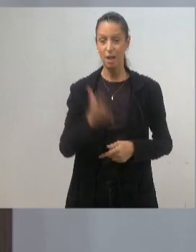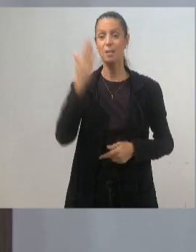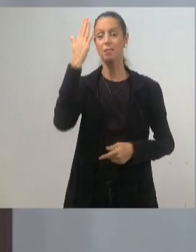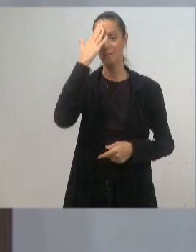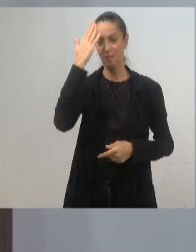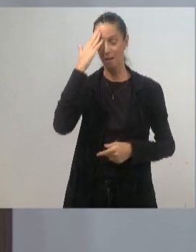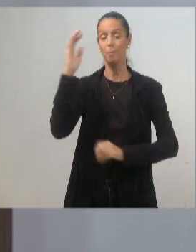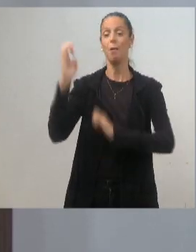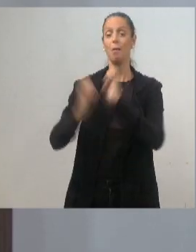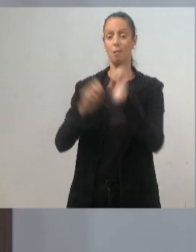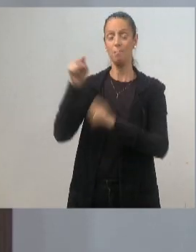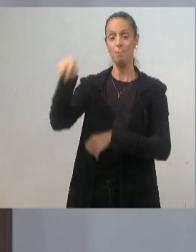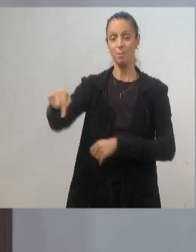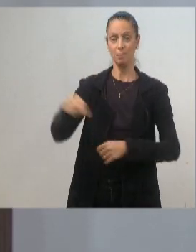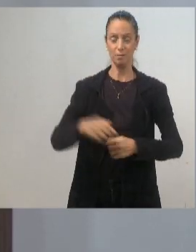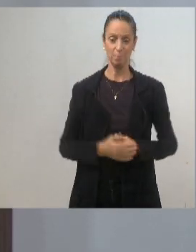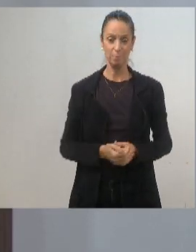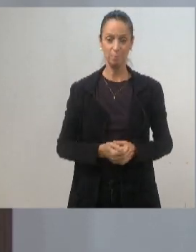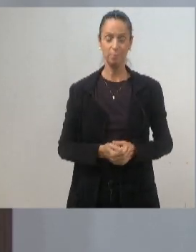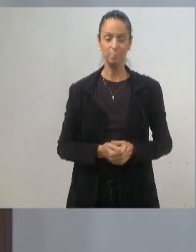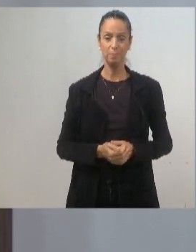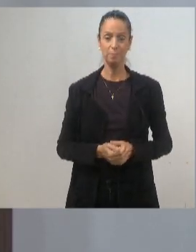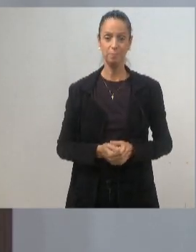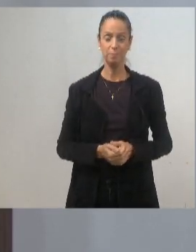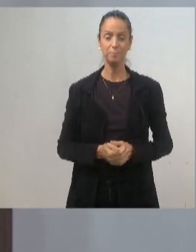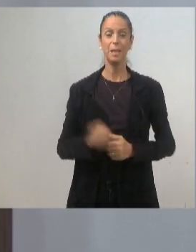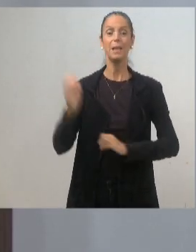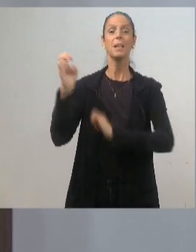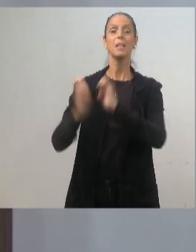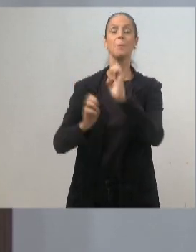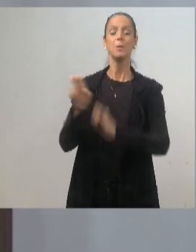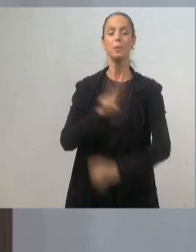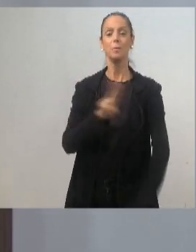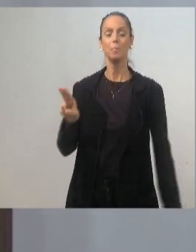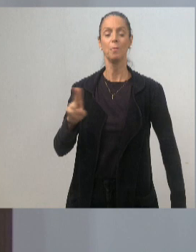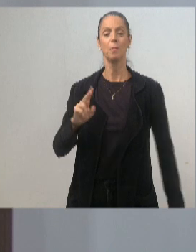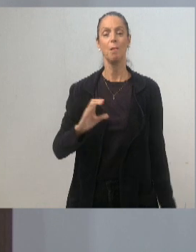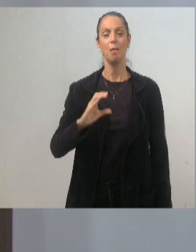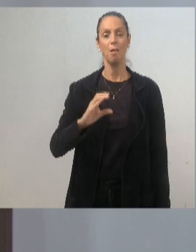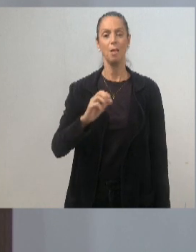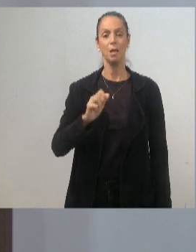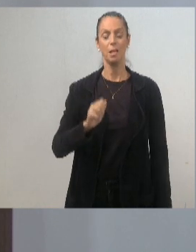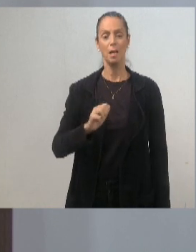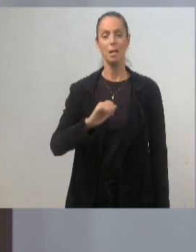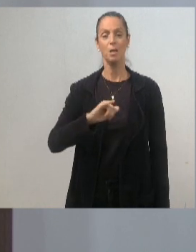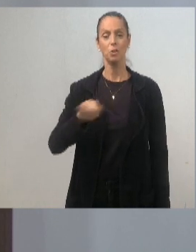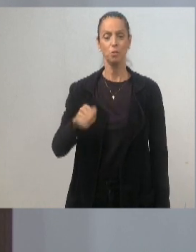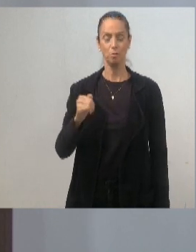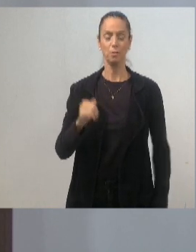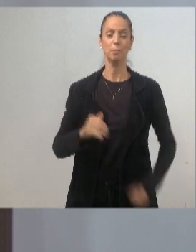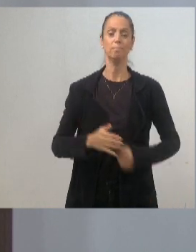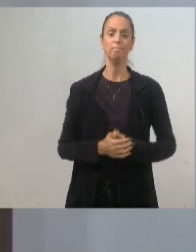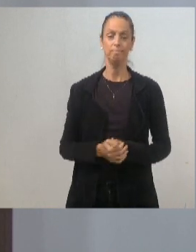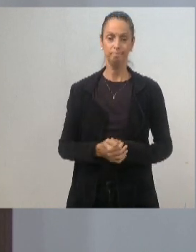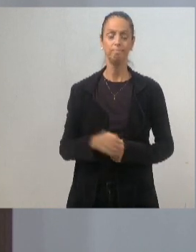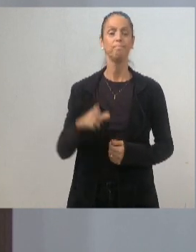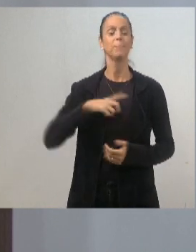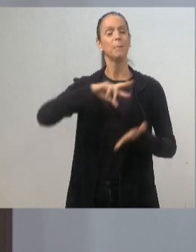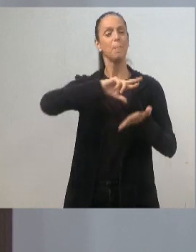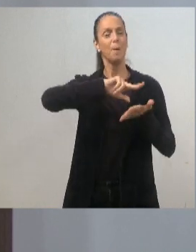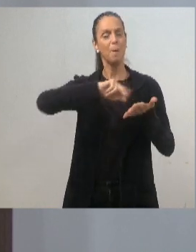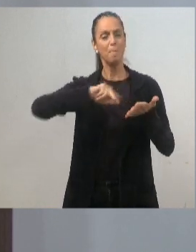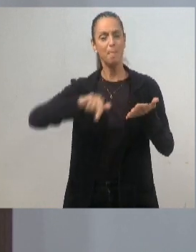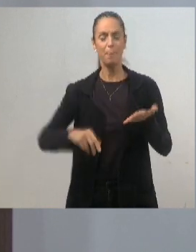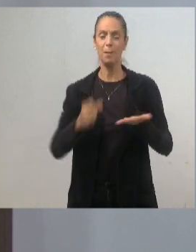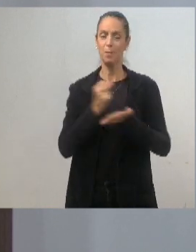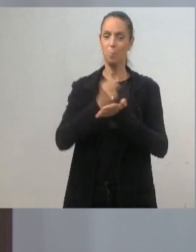tenho problema de falar aqui. Empreiteira se chama KJ. KJ Empreiteira, que tem diversos